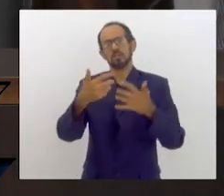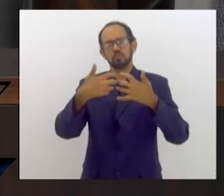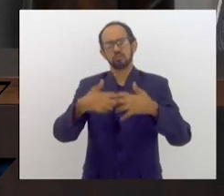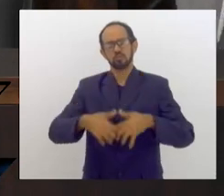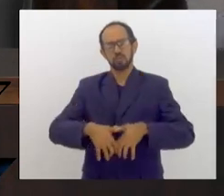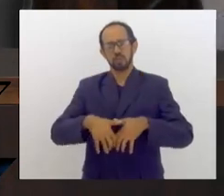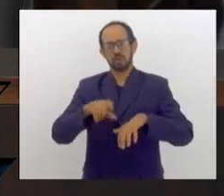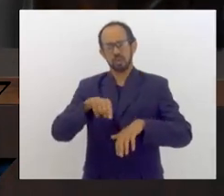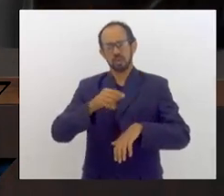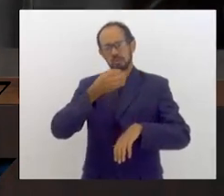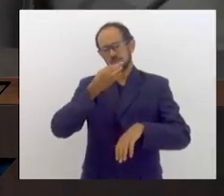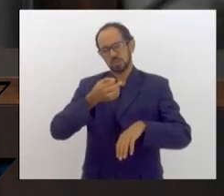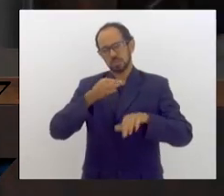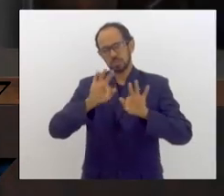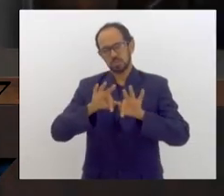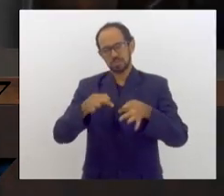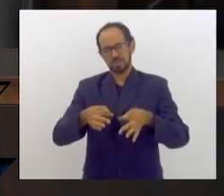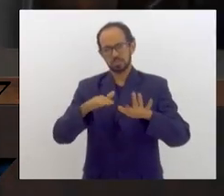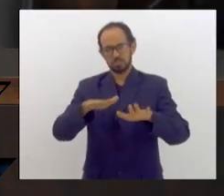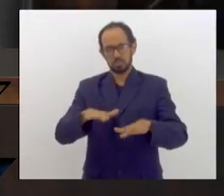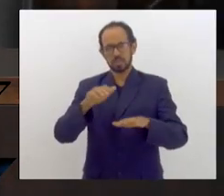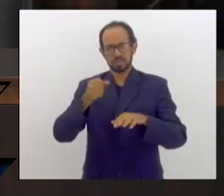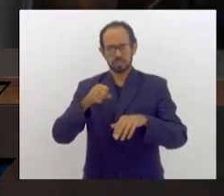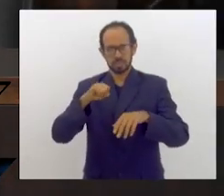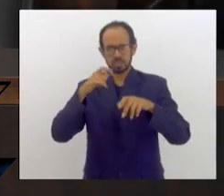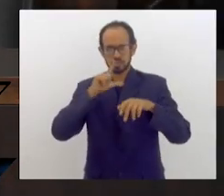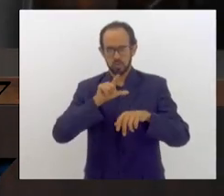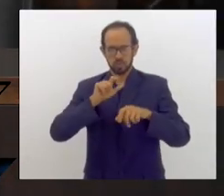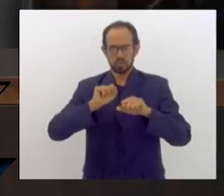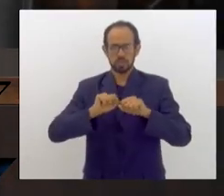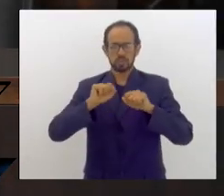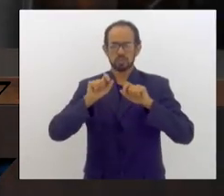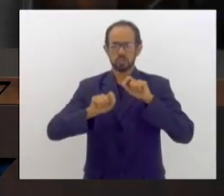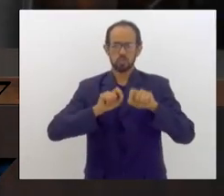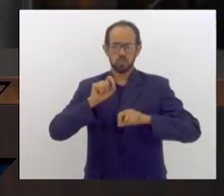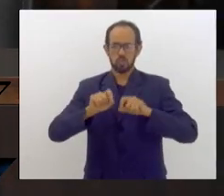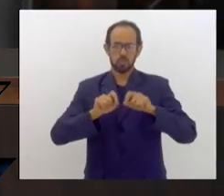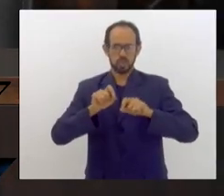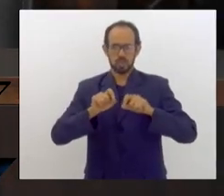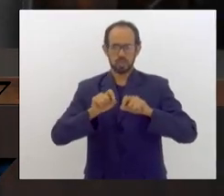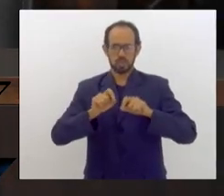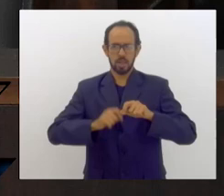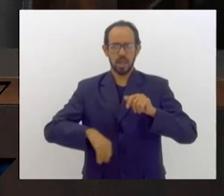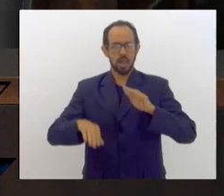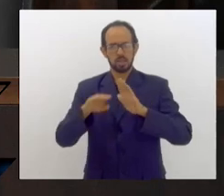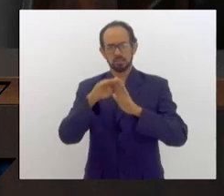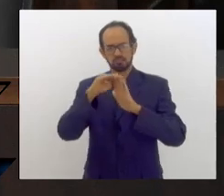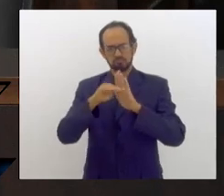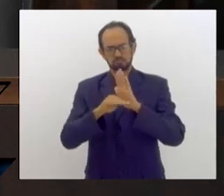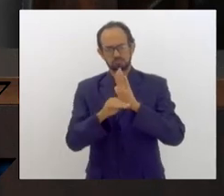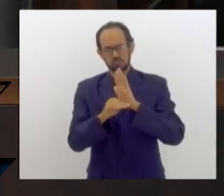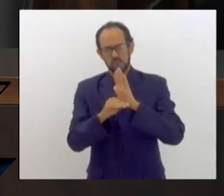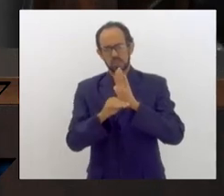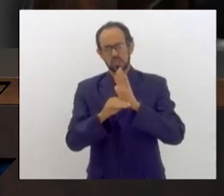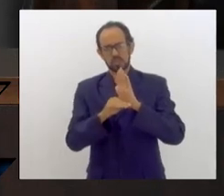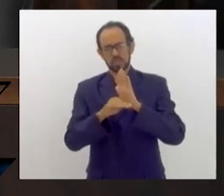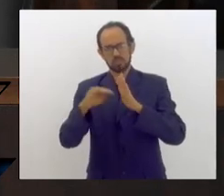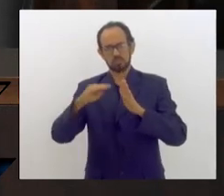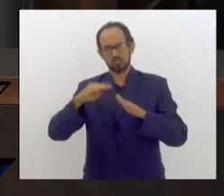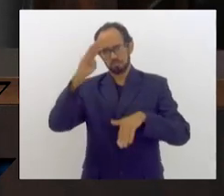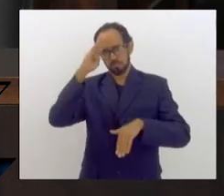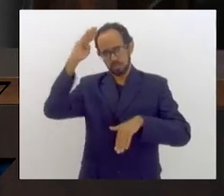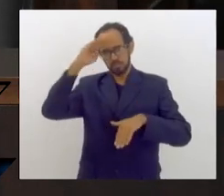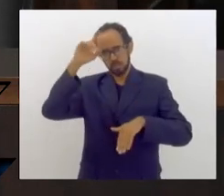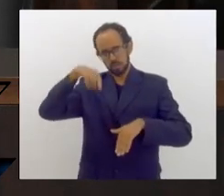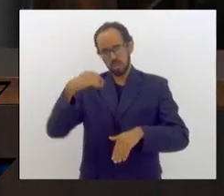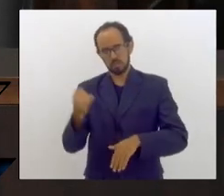Uma indicação simples, mas que pudesse aí estar na lista de prioridade, porque eu julgo ser de